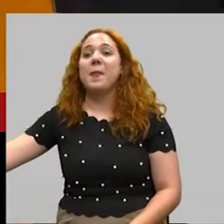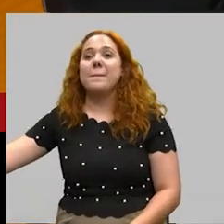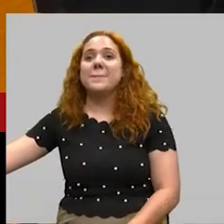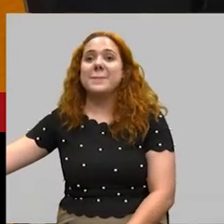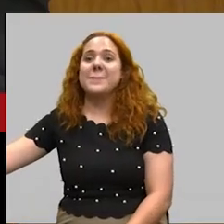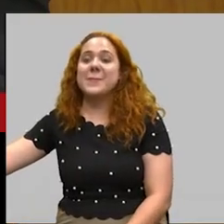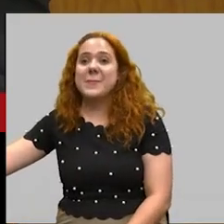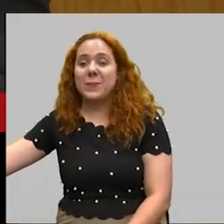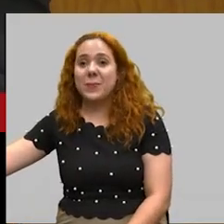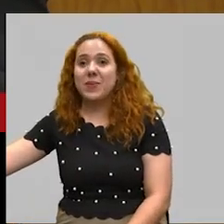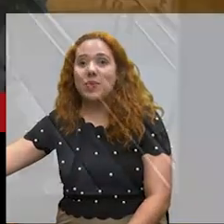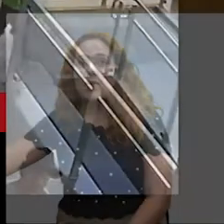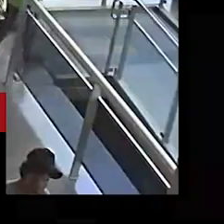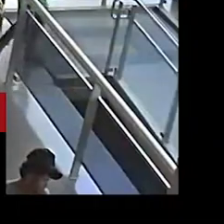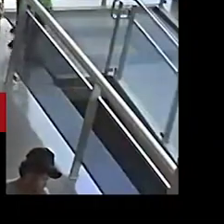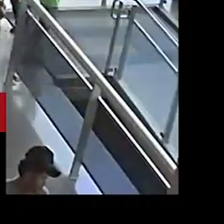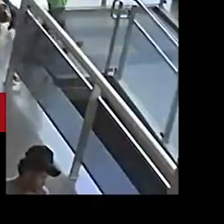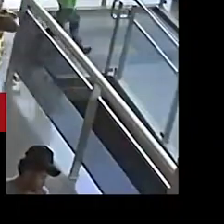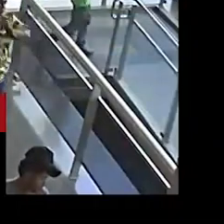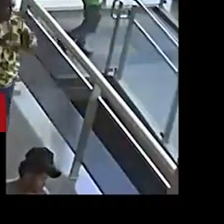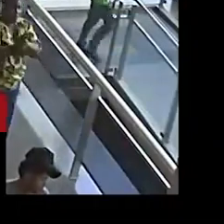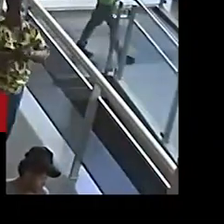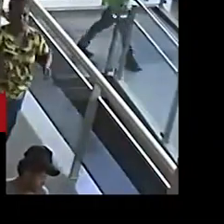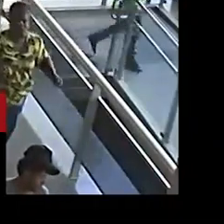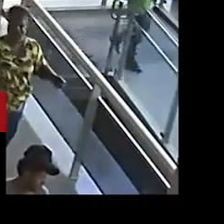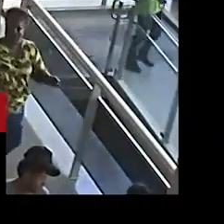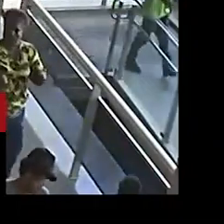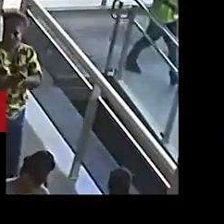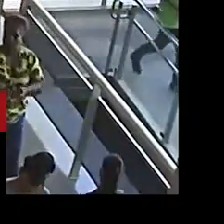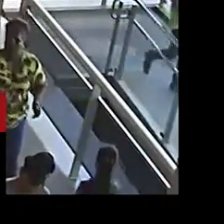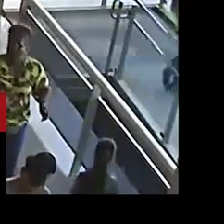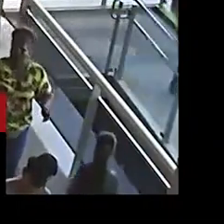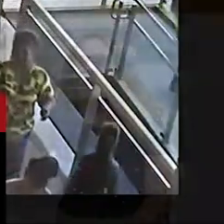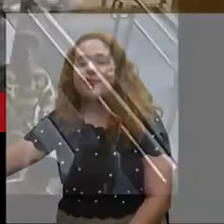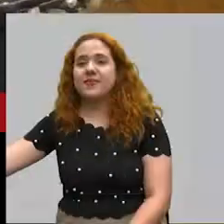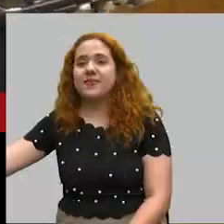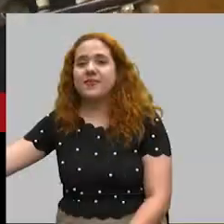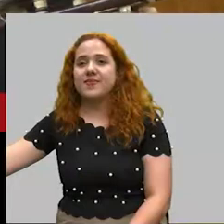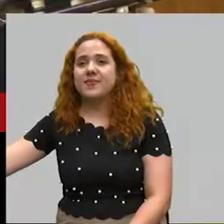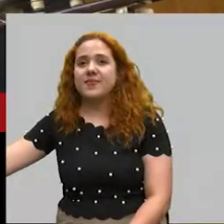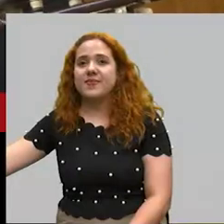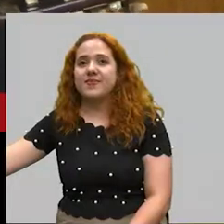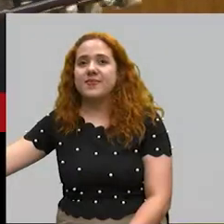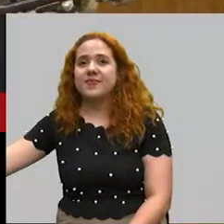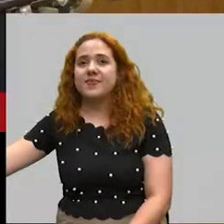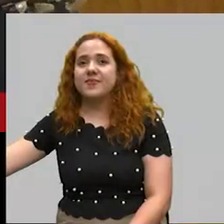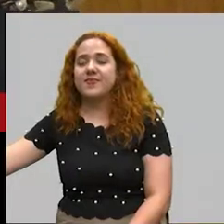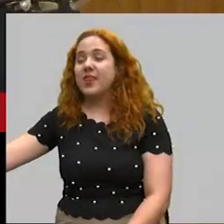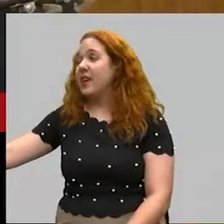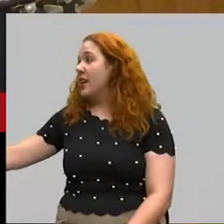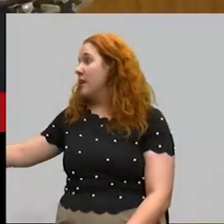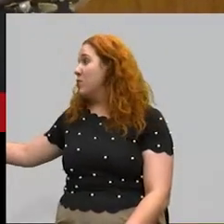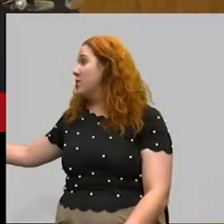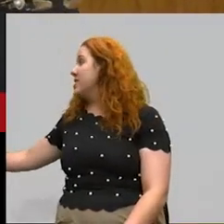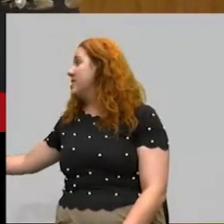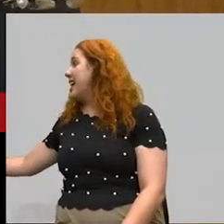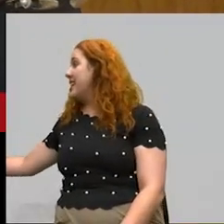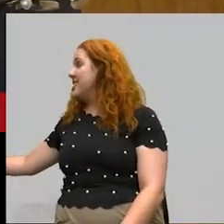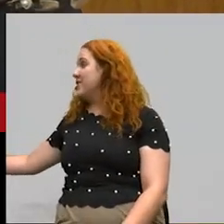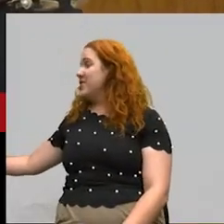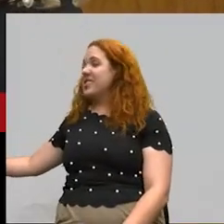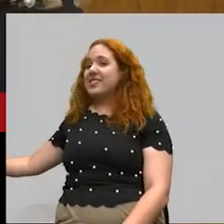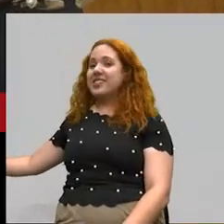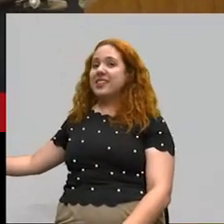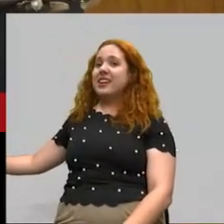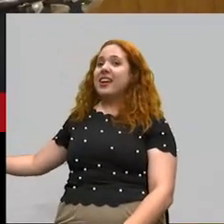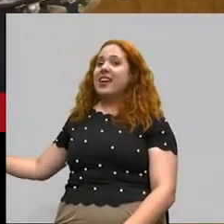tá corrupção comeu aí a gente não vai deixar terminar assim como se com a morte do Chico Mendes